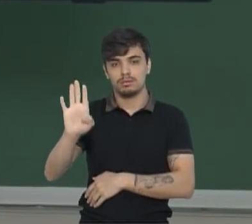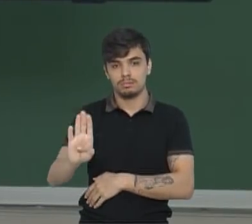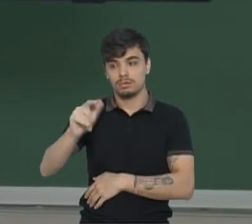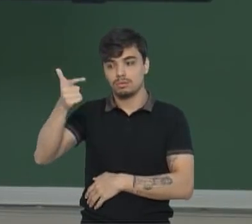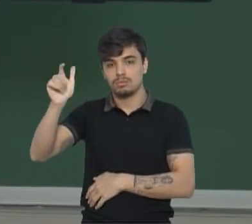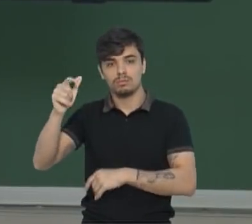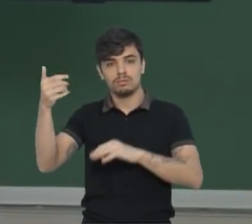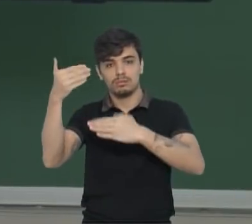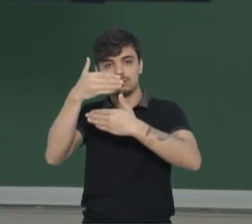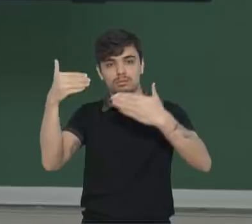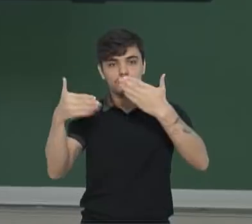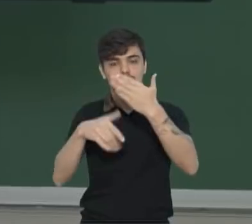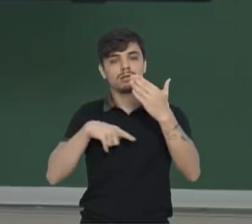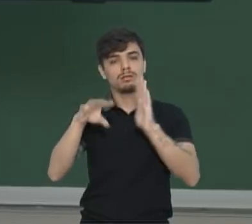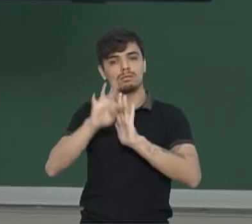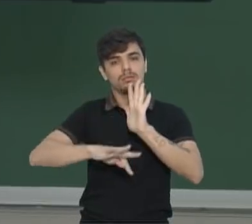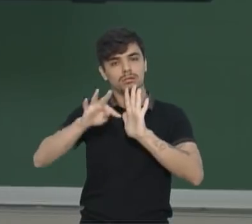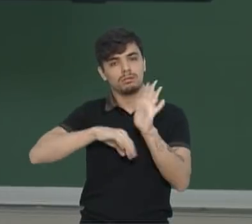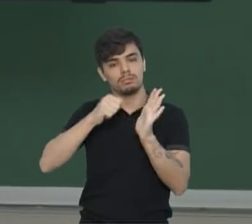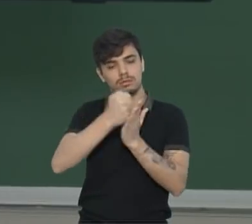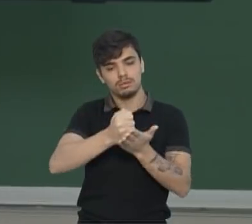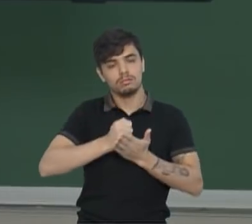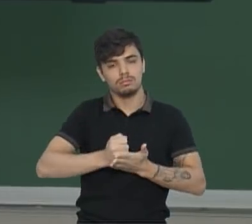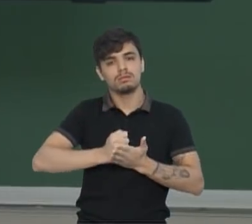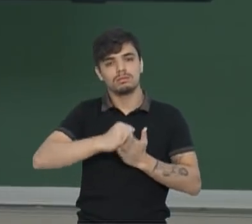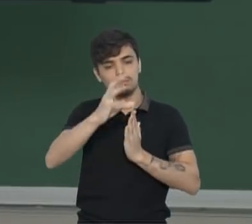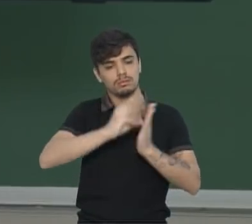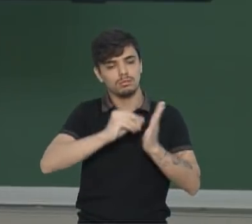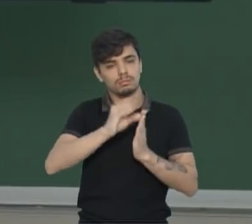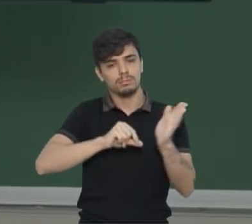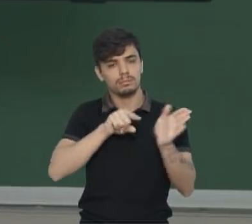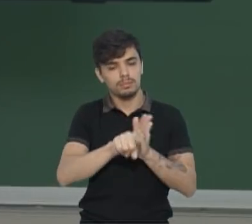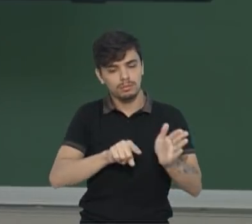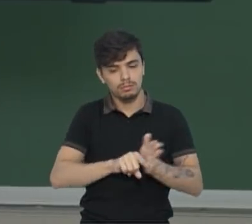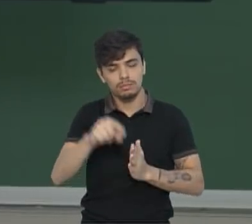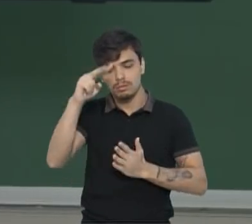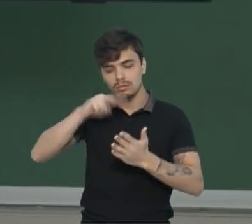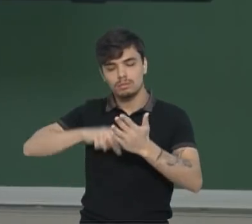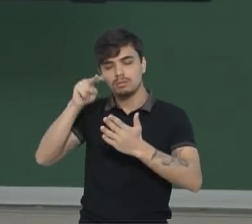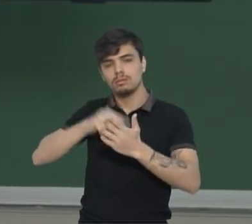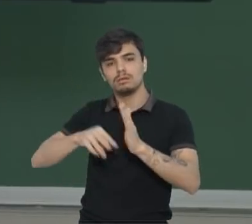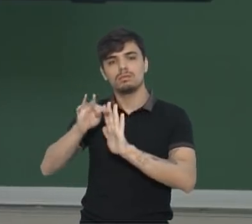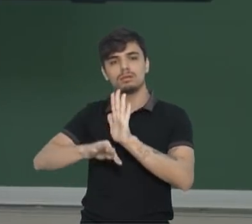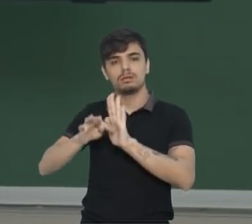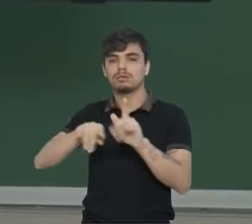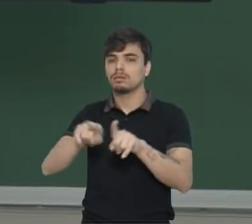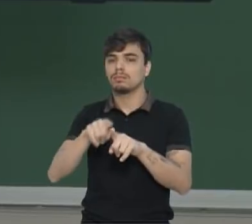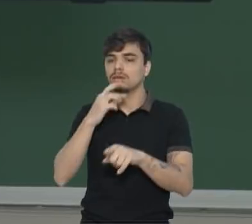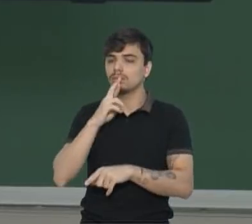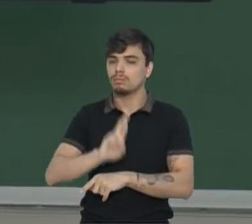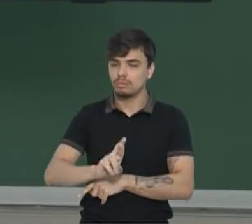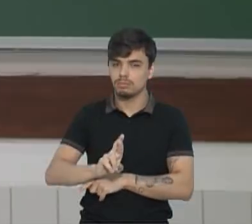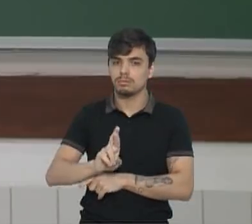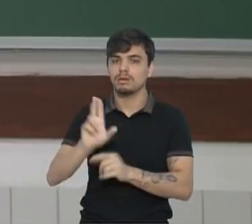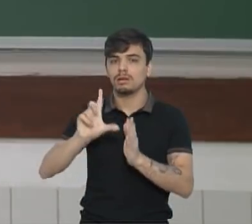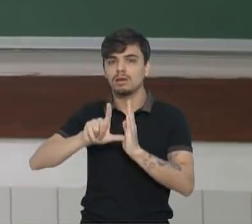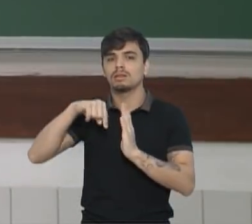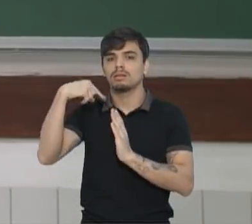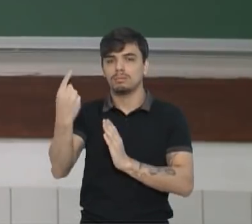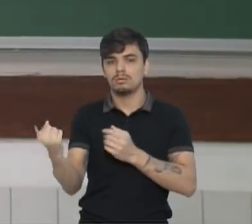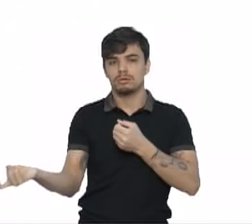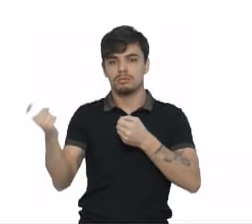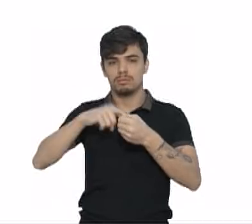slide vocês têm o texto de apoio, então vocês vão copiar no caderno as questões, ler o texto de apoio, responder as questões e na sequência a gente volta com a